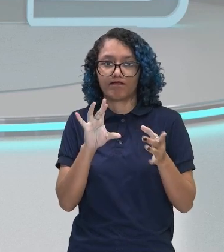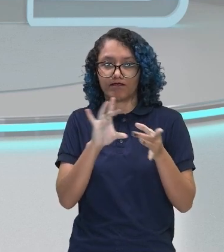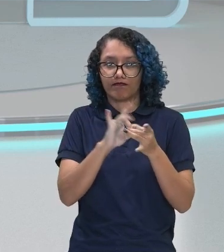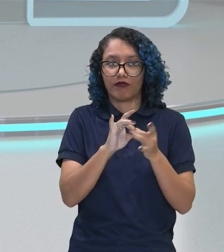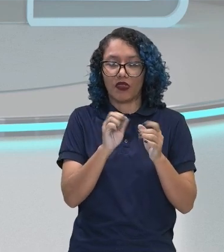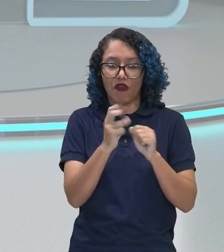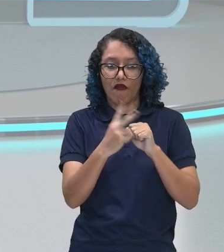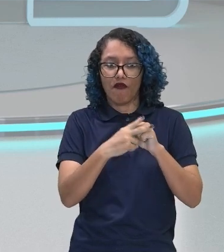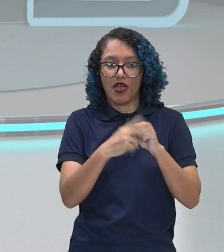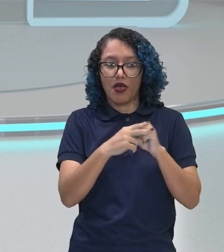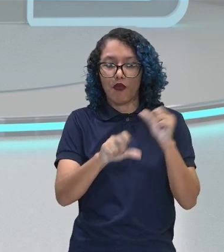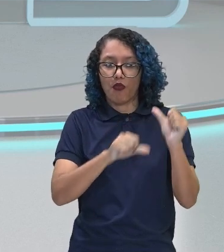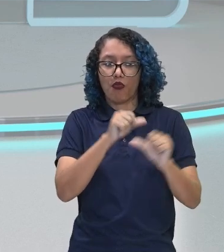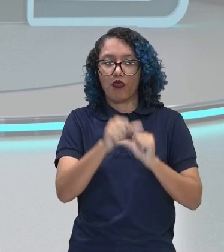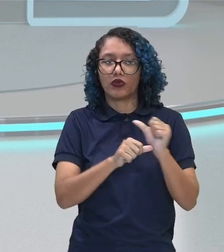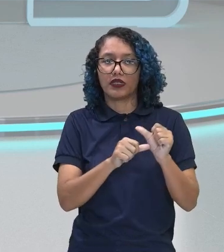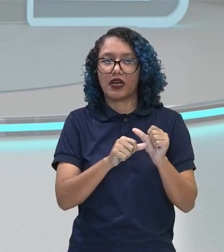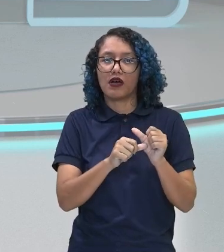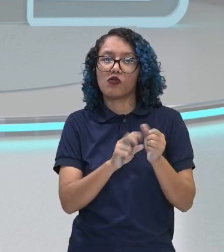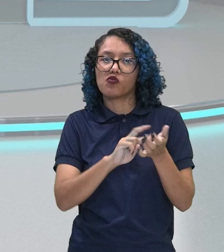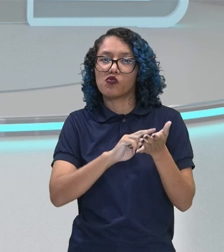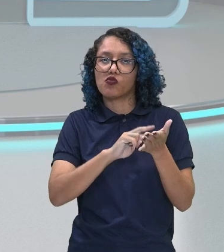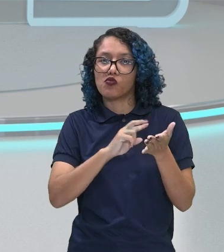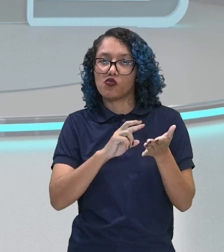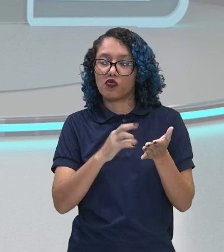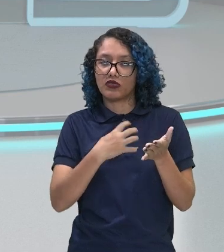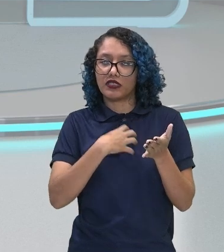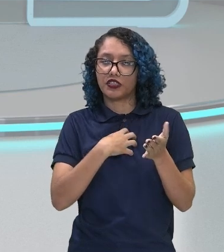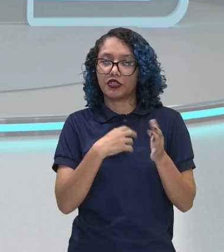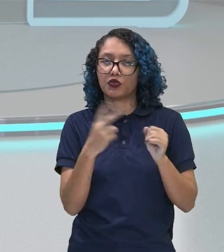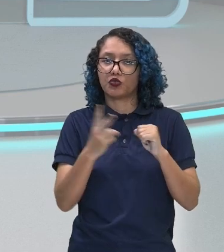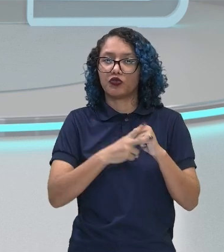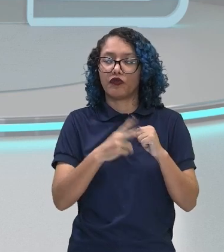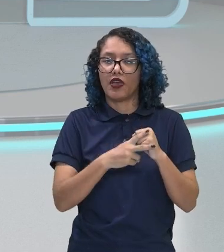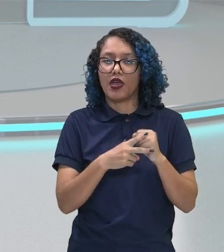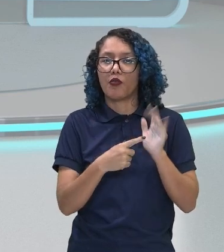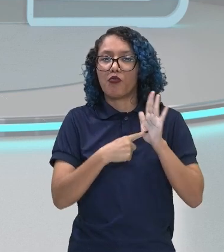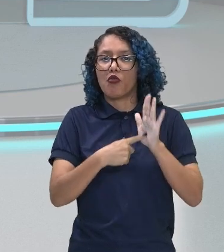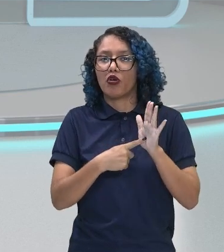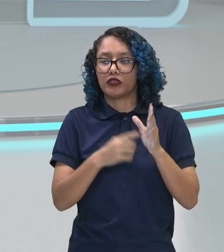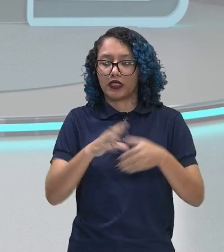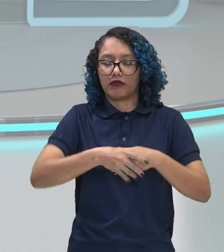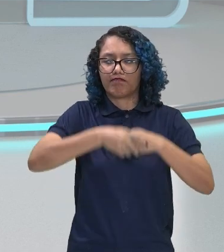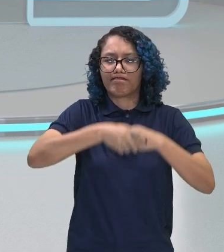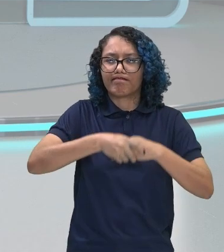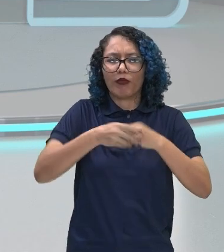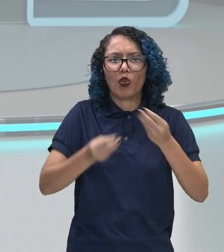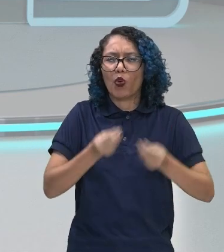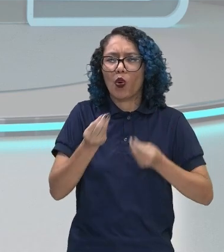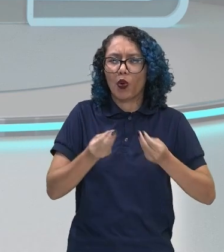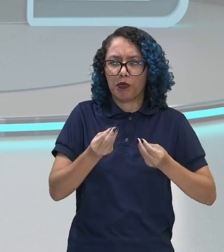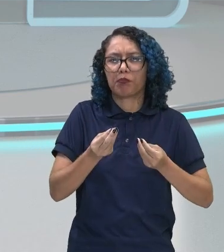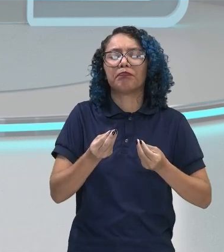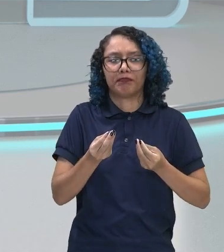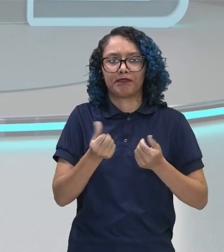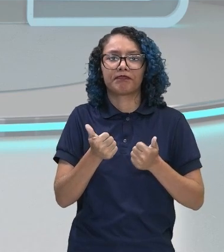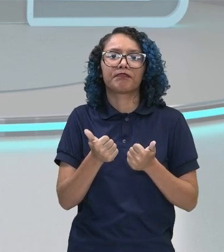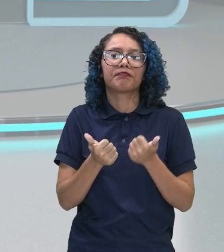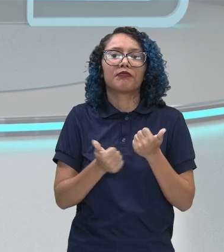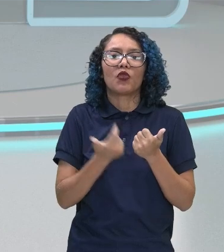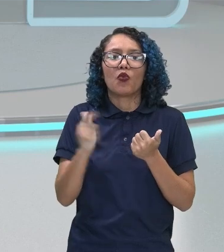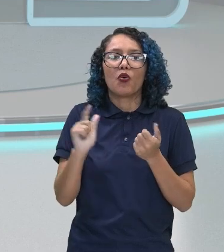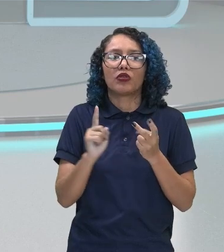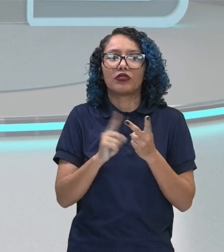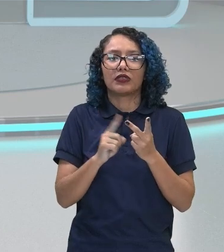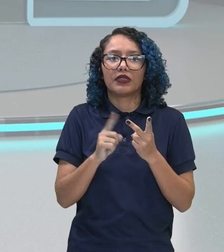então, modificando ali, né? Indicando como o Tom cumprimentou o seu amigo Jack. Aí o outro advérbio que nós temos